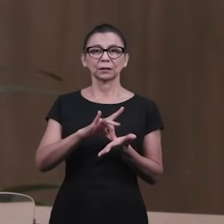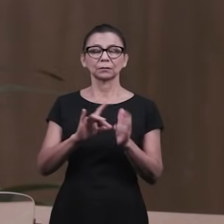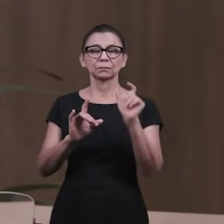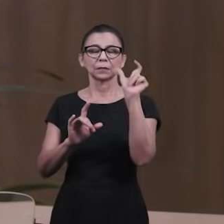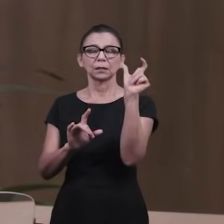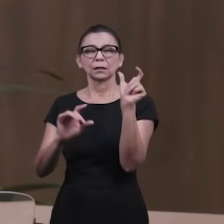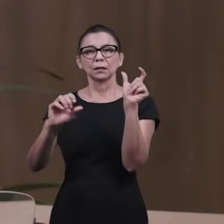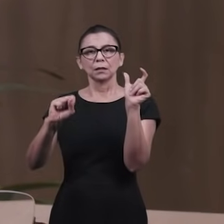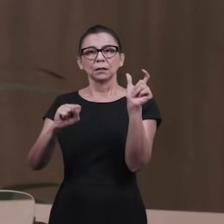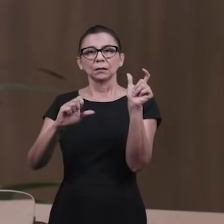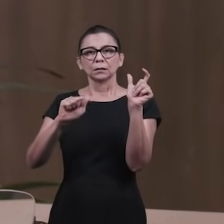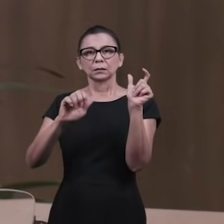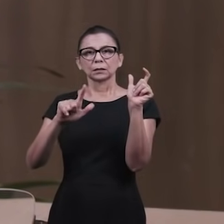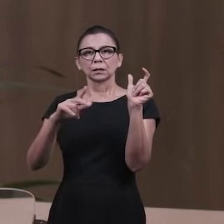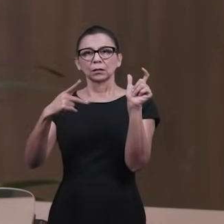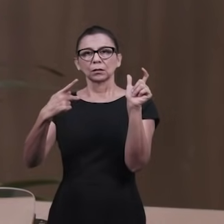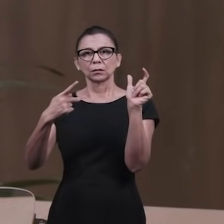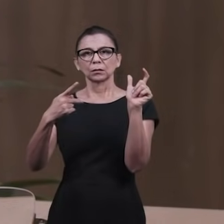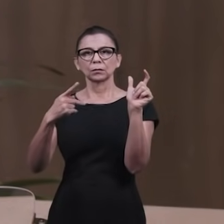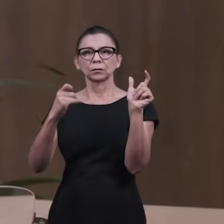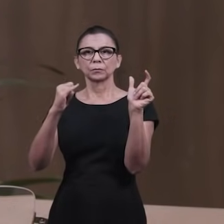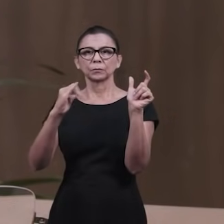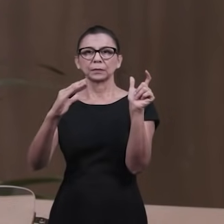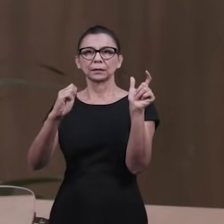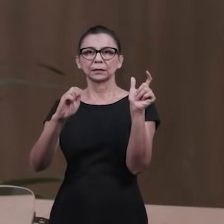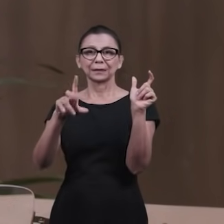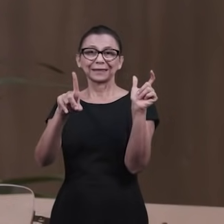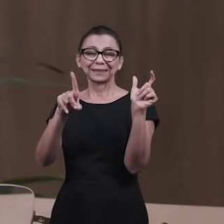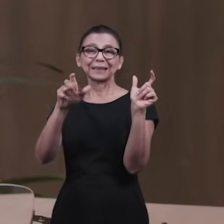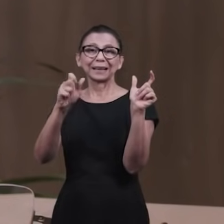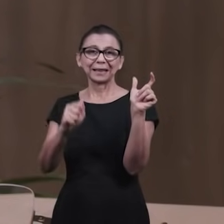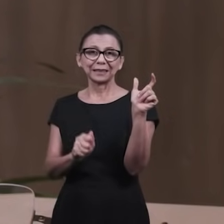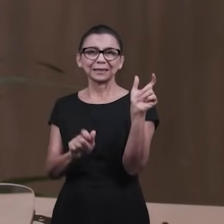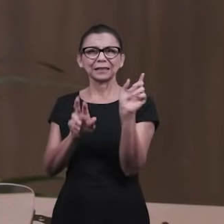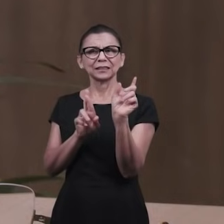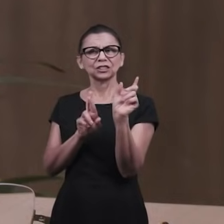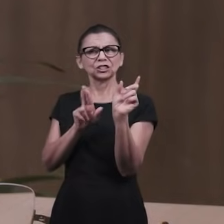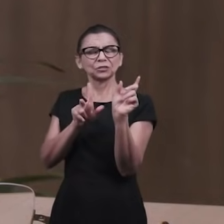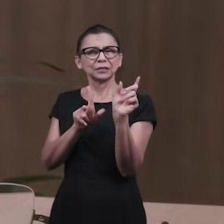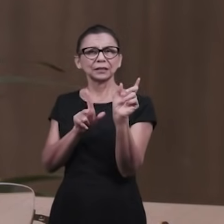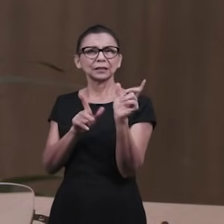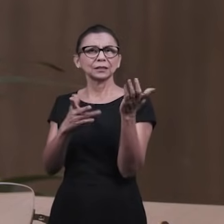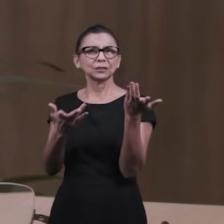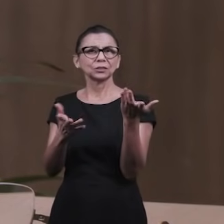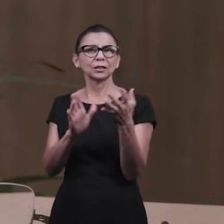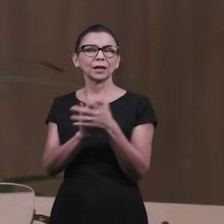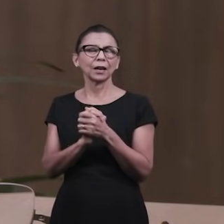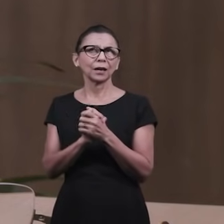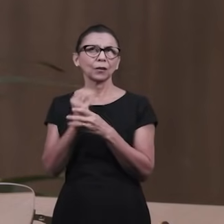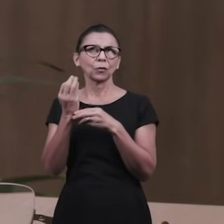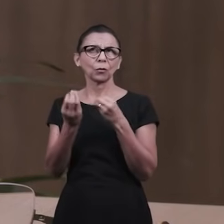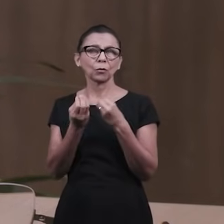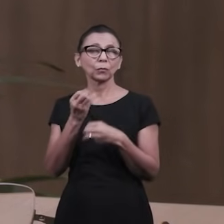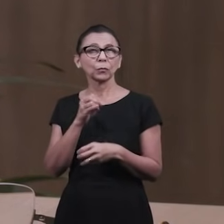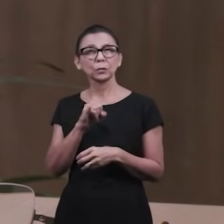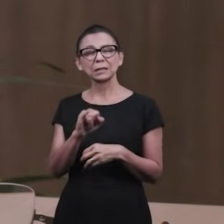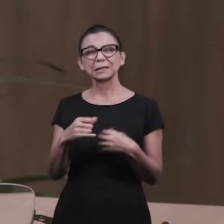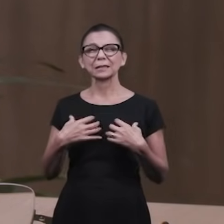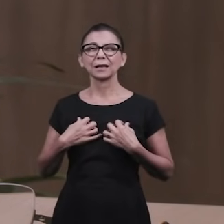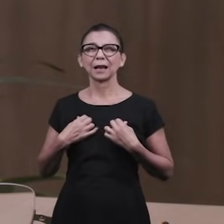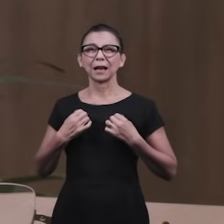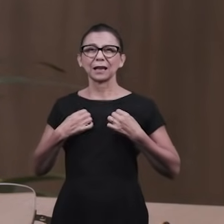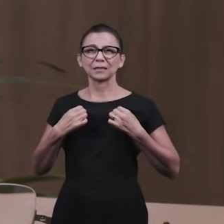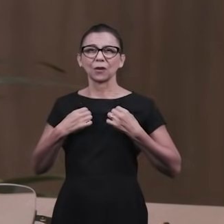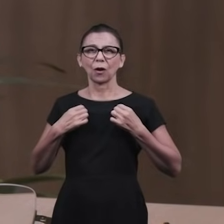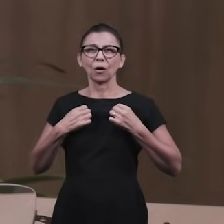salpicada, ela é um pouquinho diferente. Ela é no sentido de como as vestes tivessem